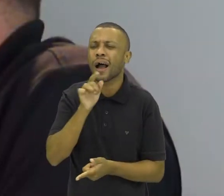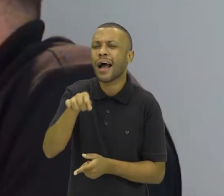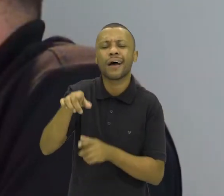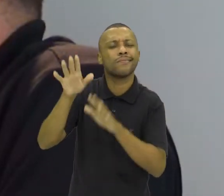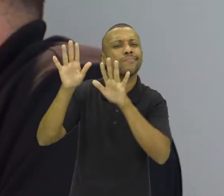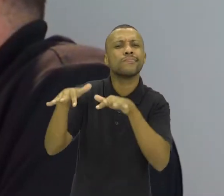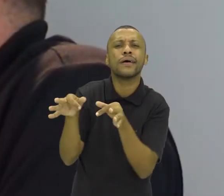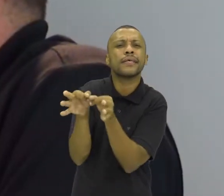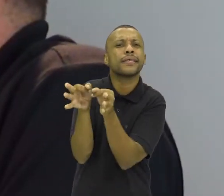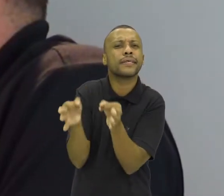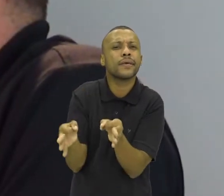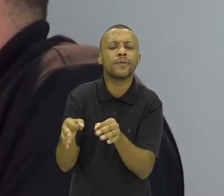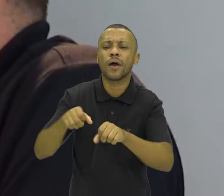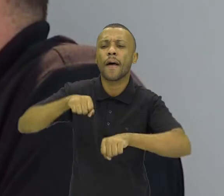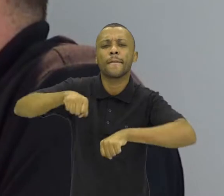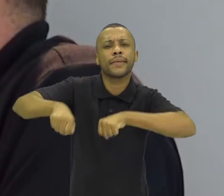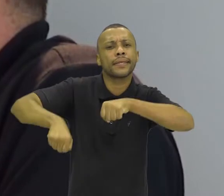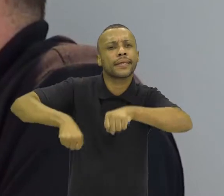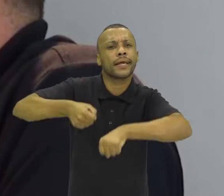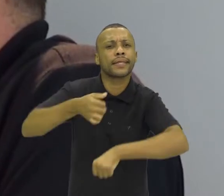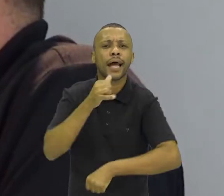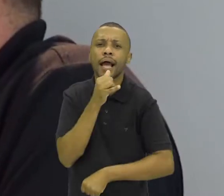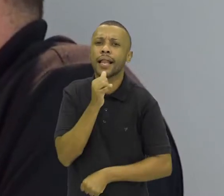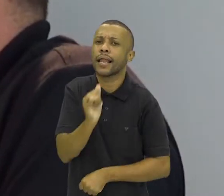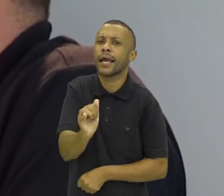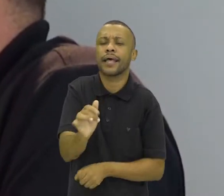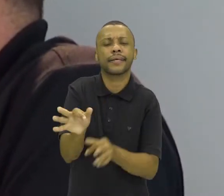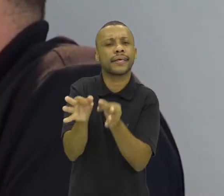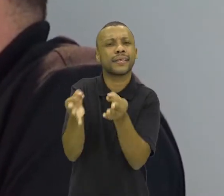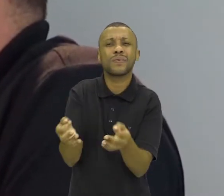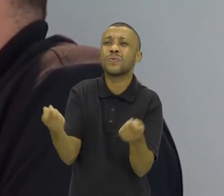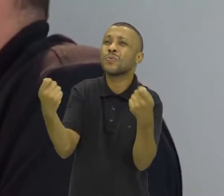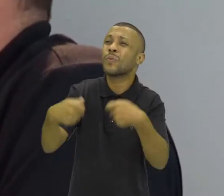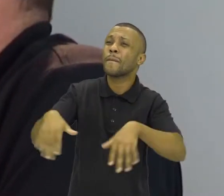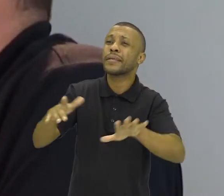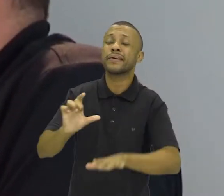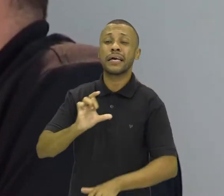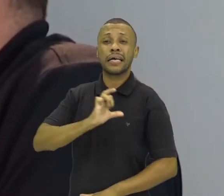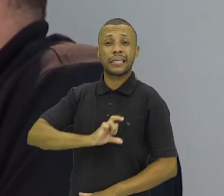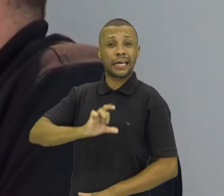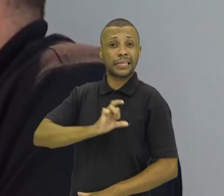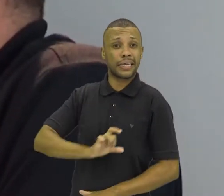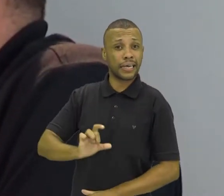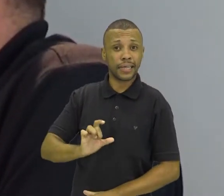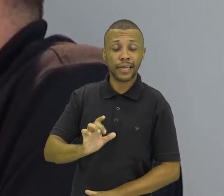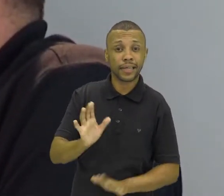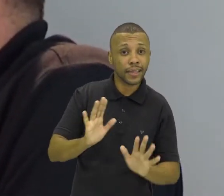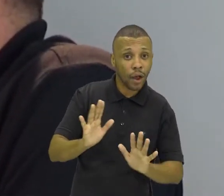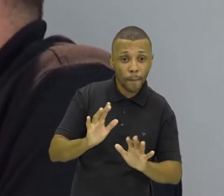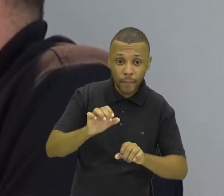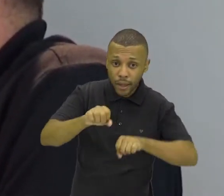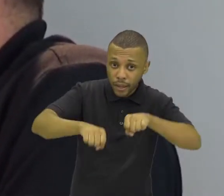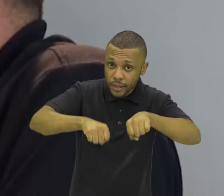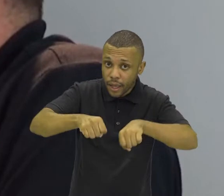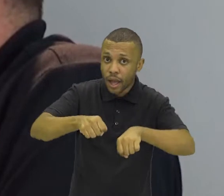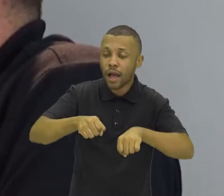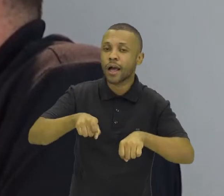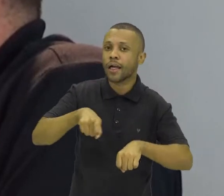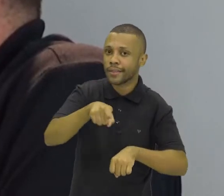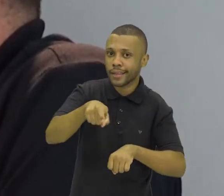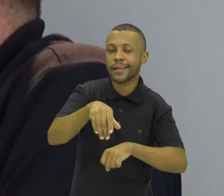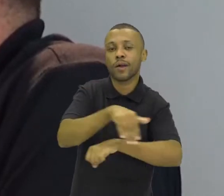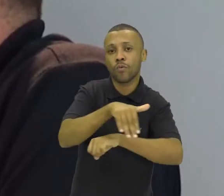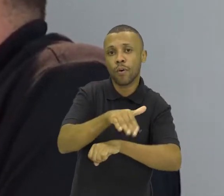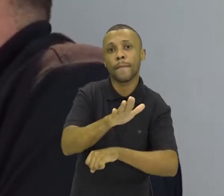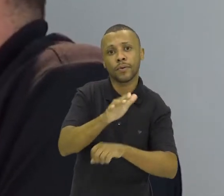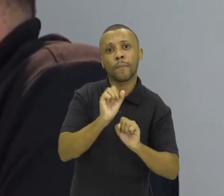Pega aquela, isso aqui é só um ciclomotor elétrico, isso não precisa nem de carteira. Não, mas não precisa de carteira para andar na rua, mas